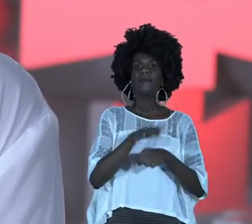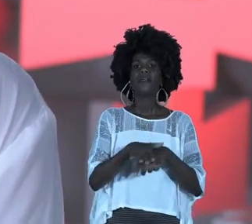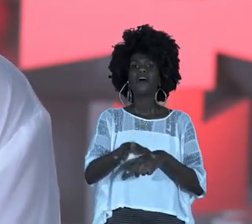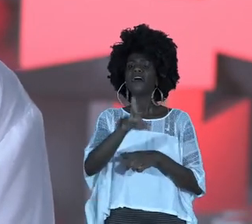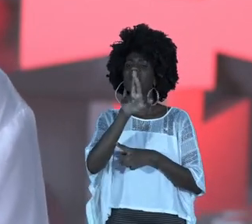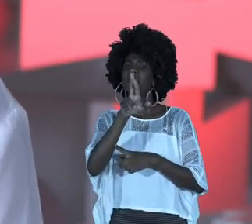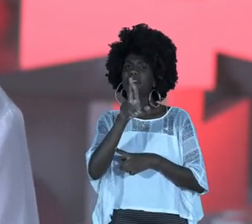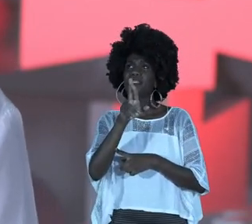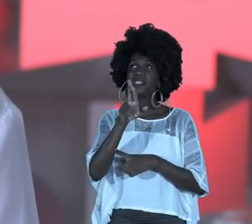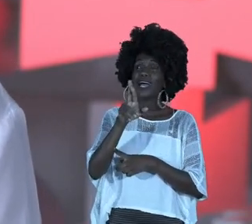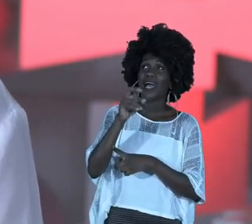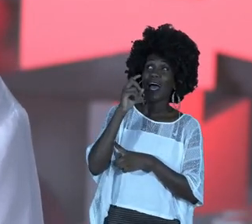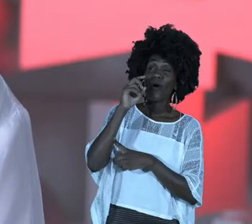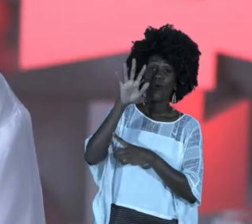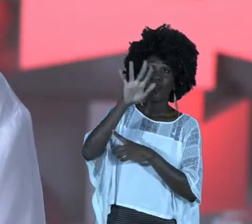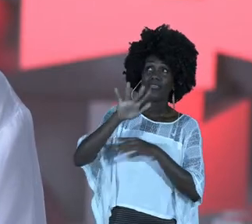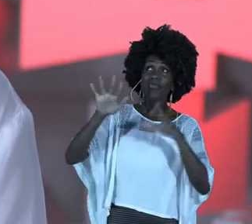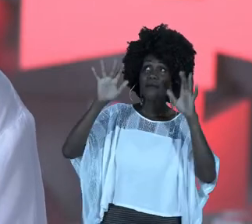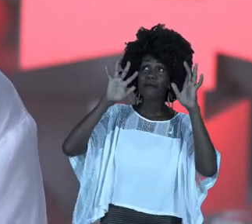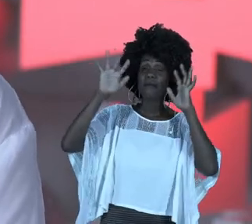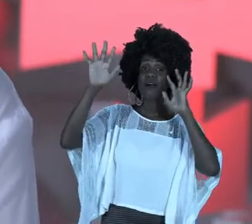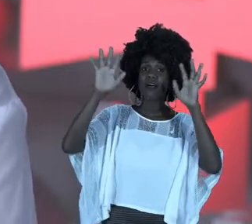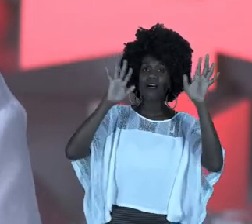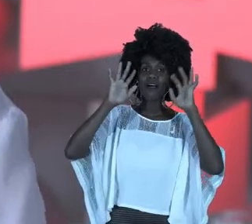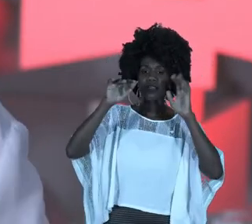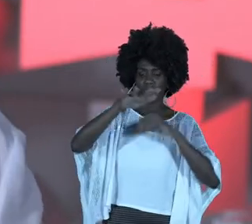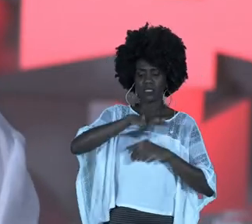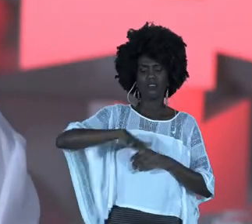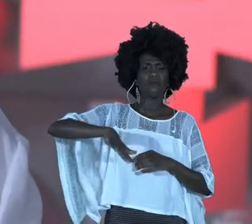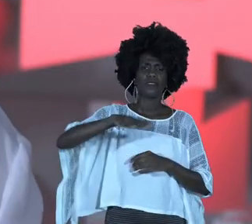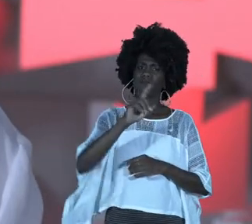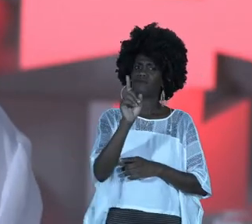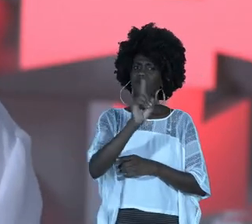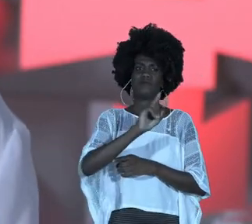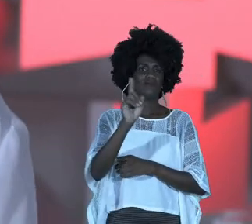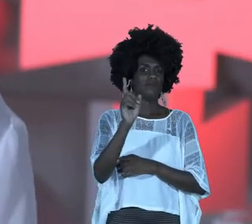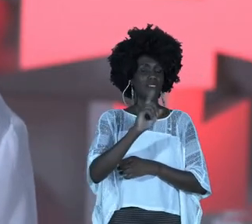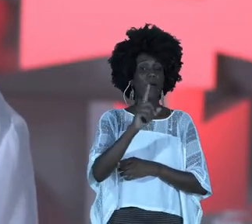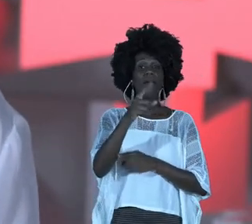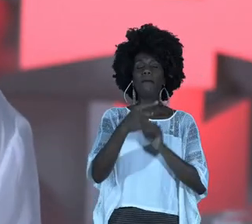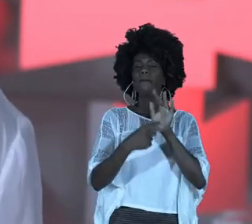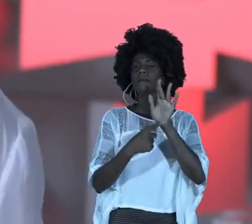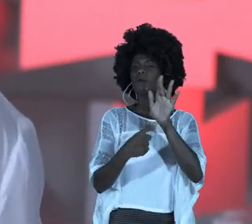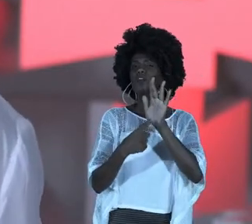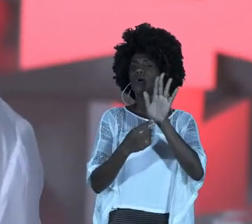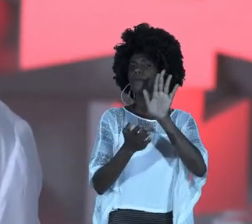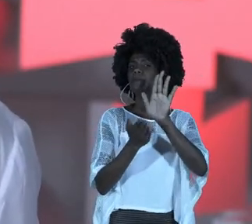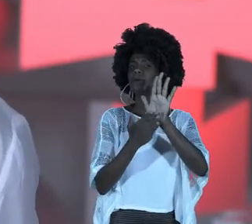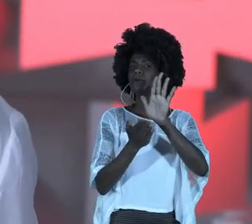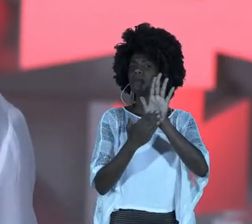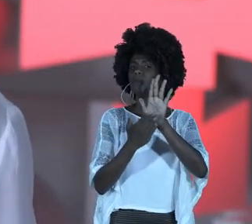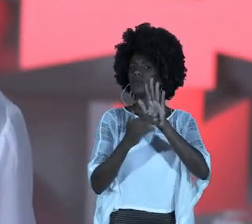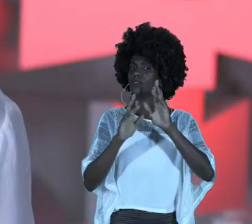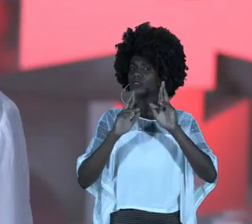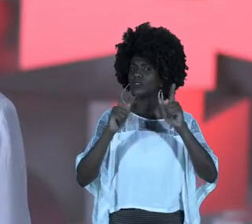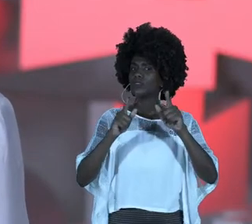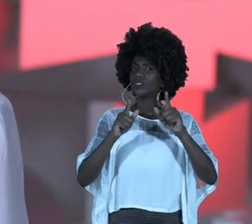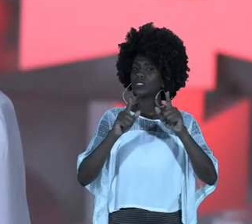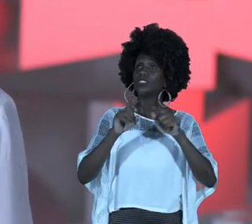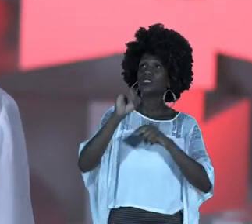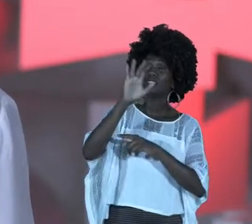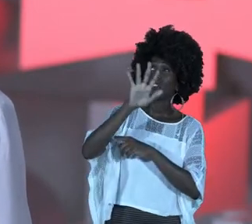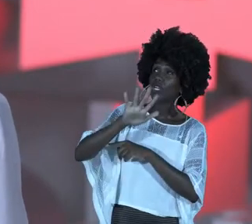representar a ilusão espacial, mas para oferecer uma outra proposta de ilusão